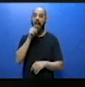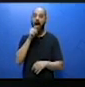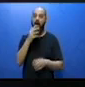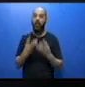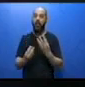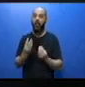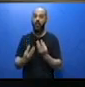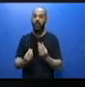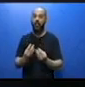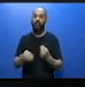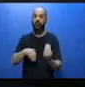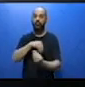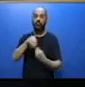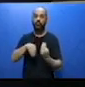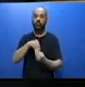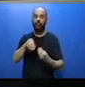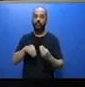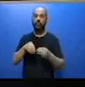aduba a terra.